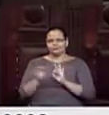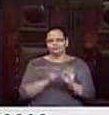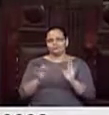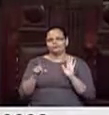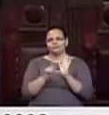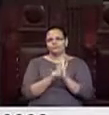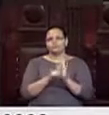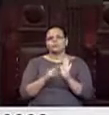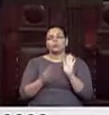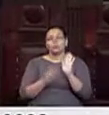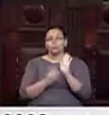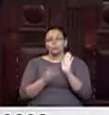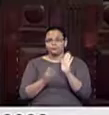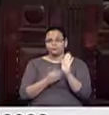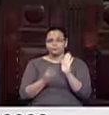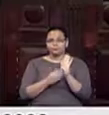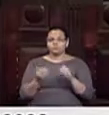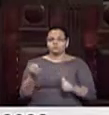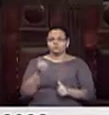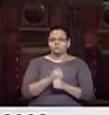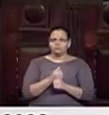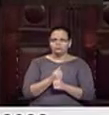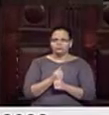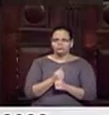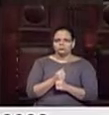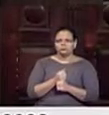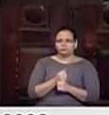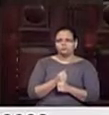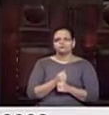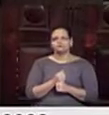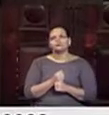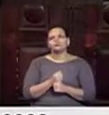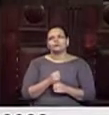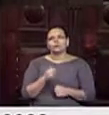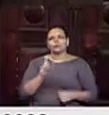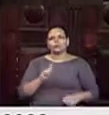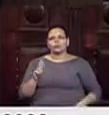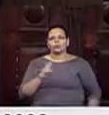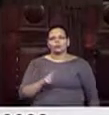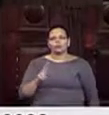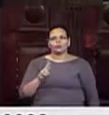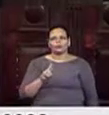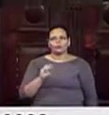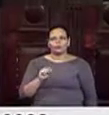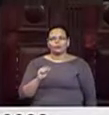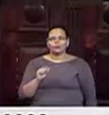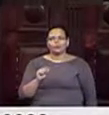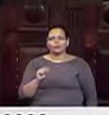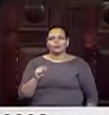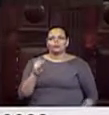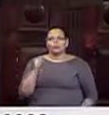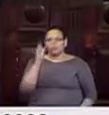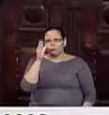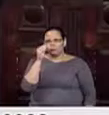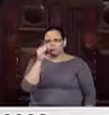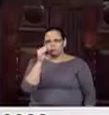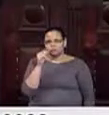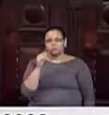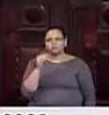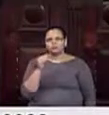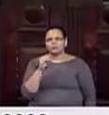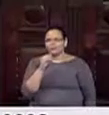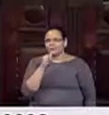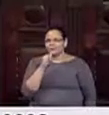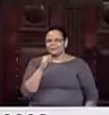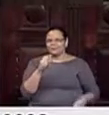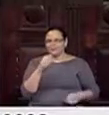o projeto de lei apresenta como proposta substituição opiácea de baixo limiar e o uso de utensílios para consumo endovenoso por troca